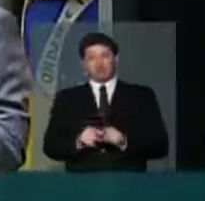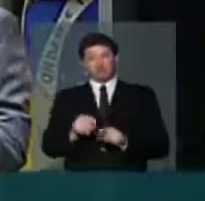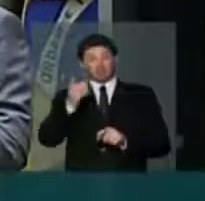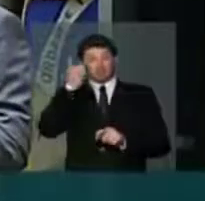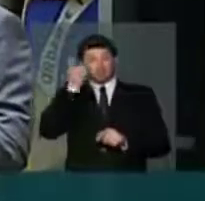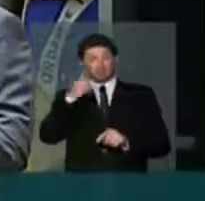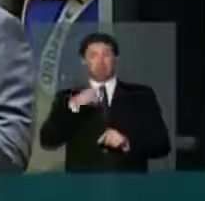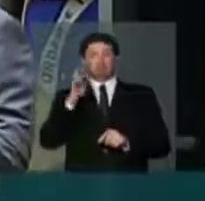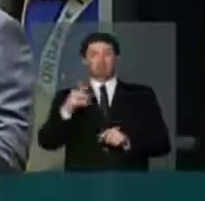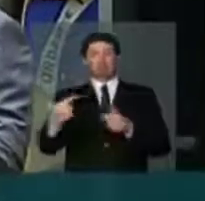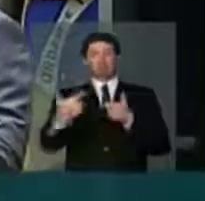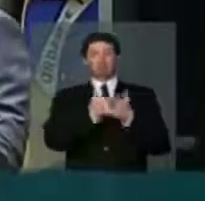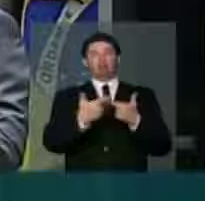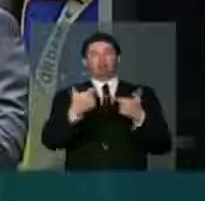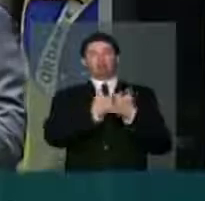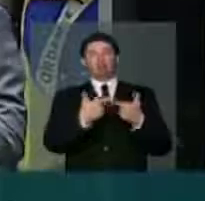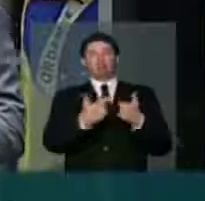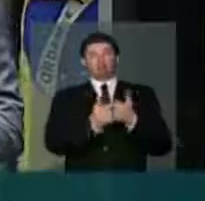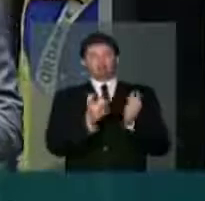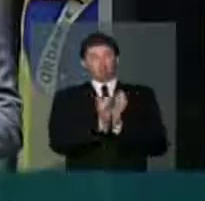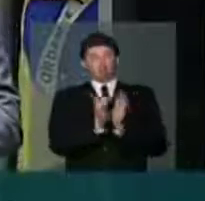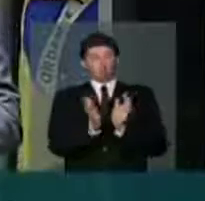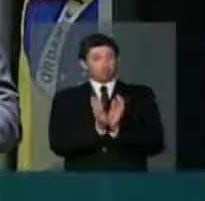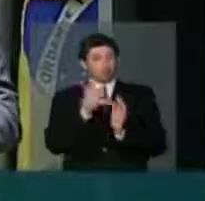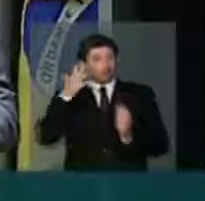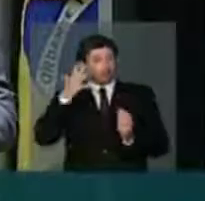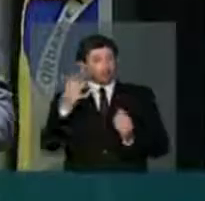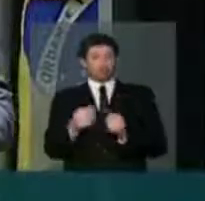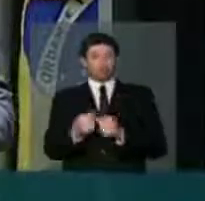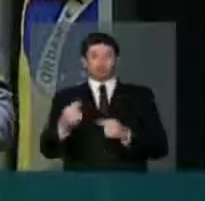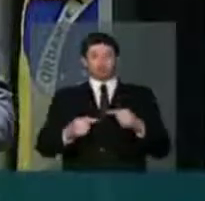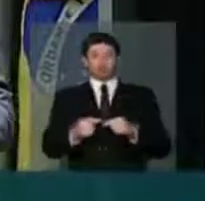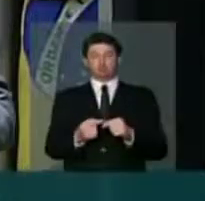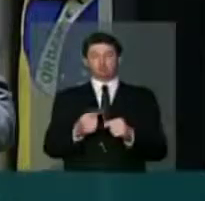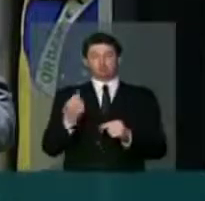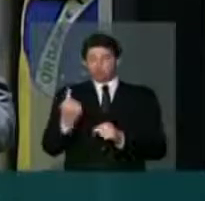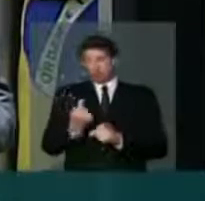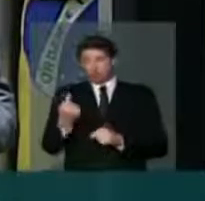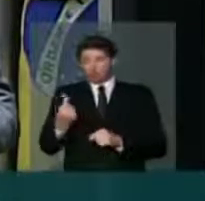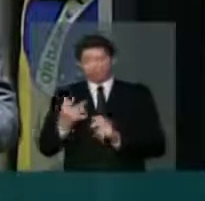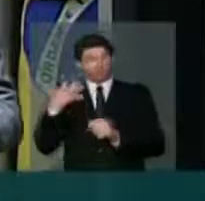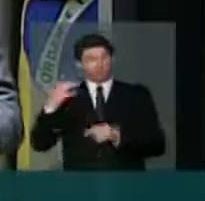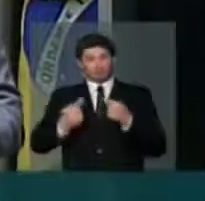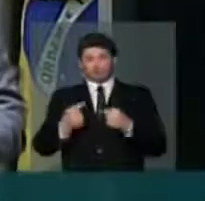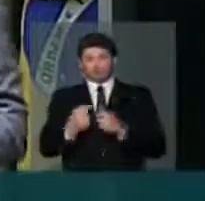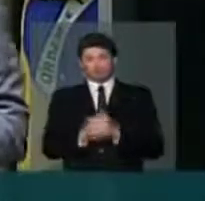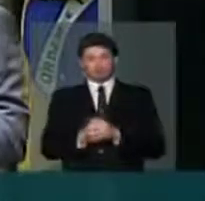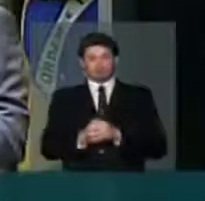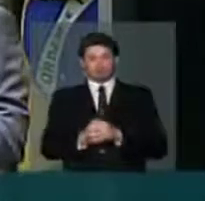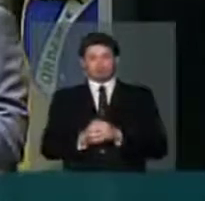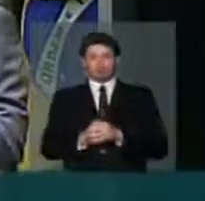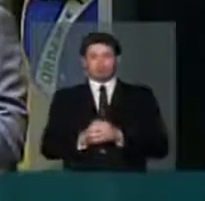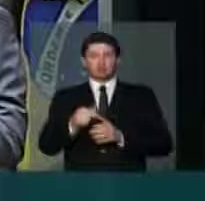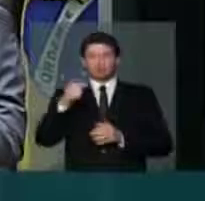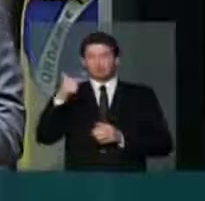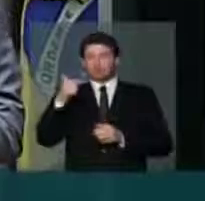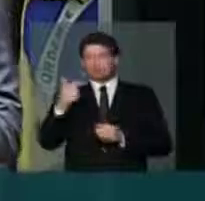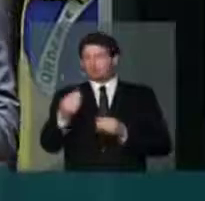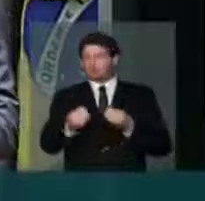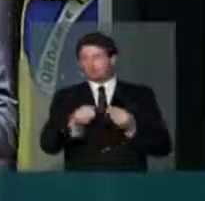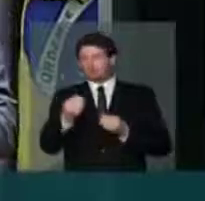Criticada por setores do seu partido, isolada politicamente e sem